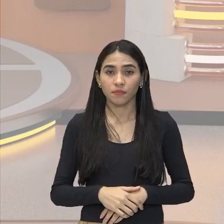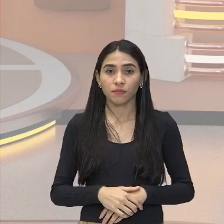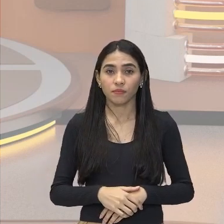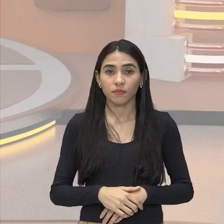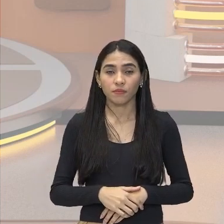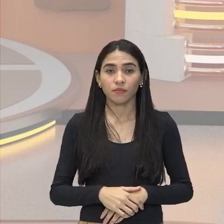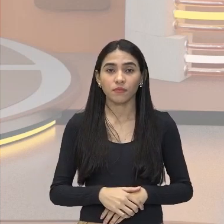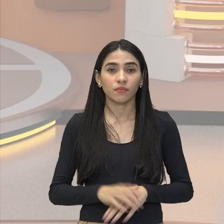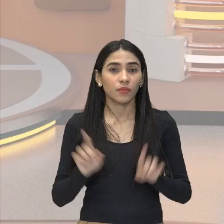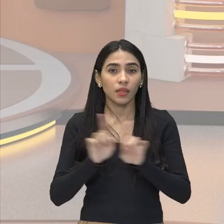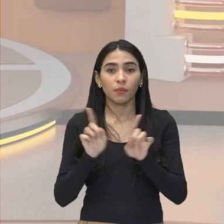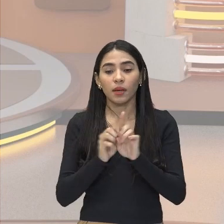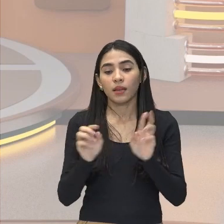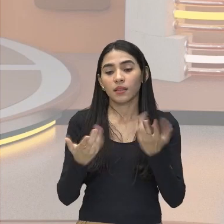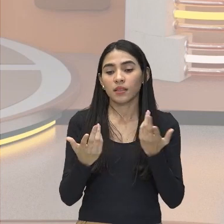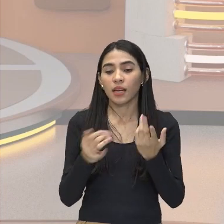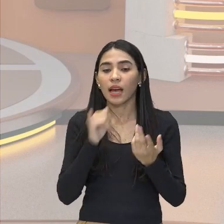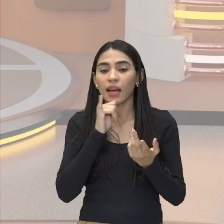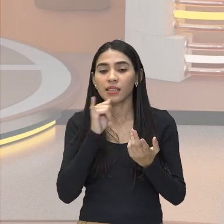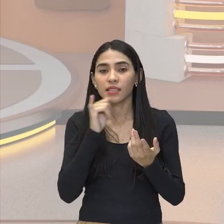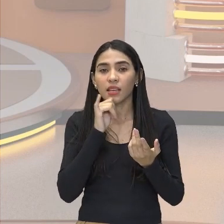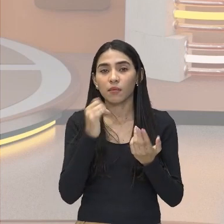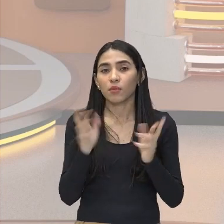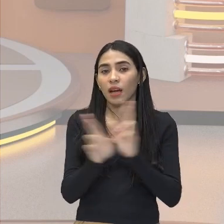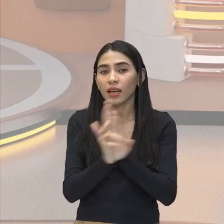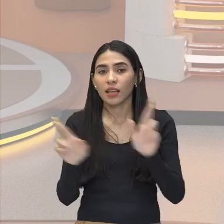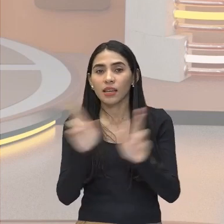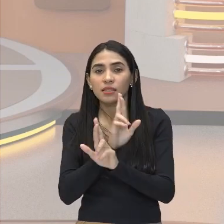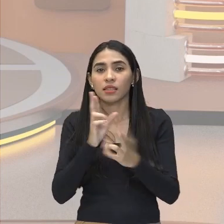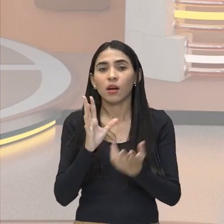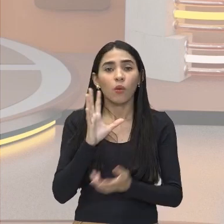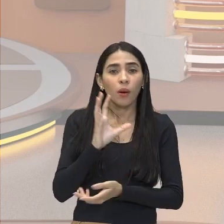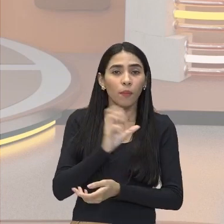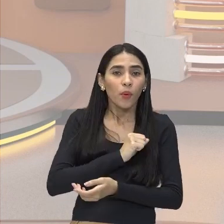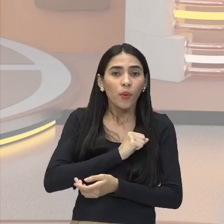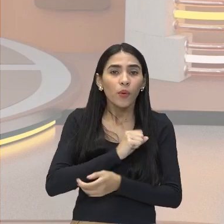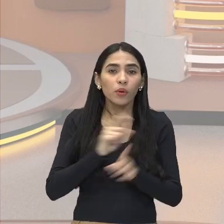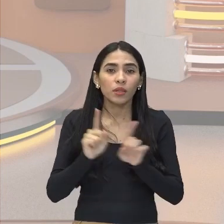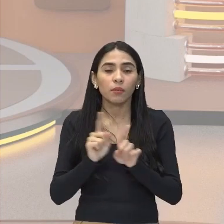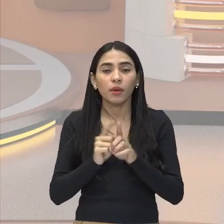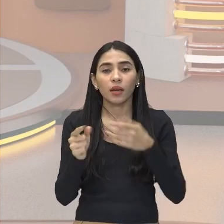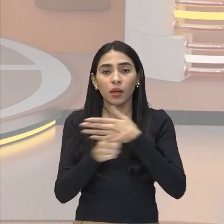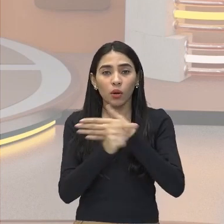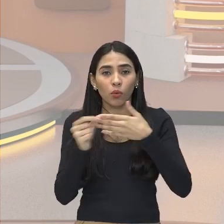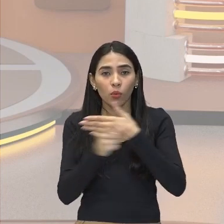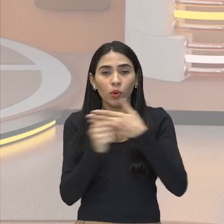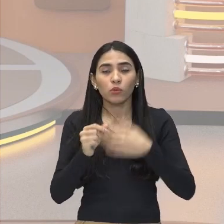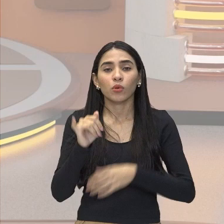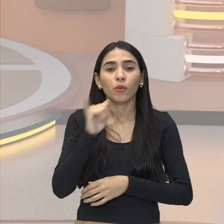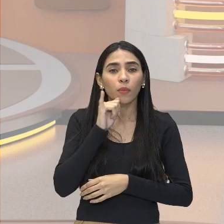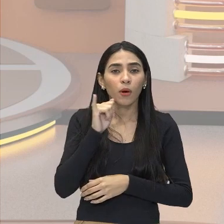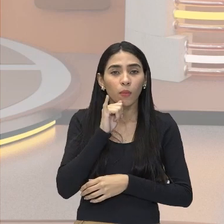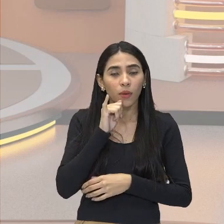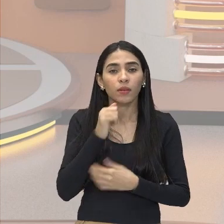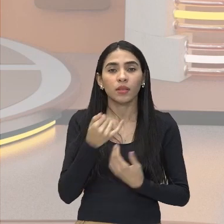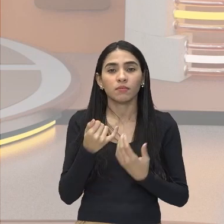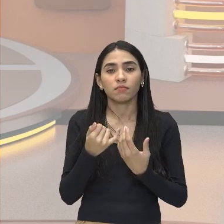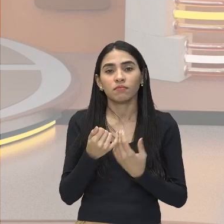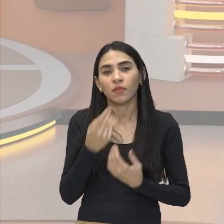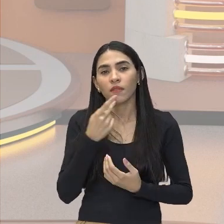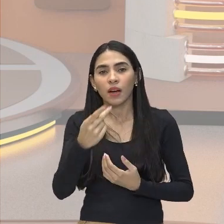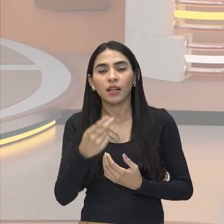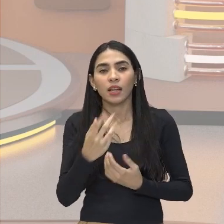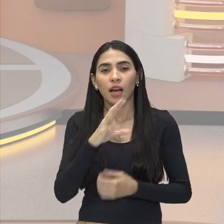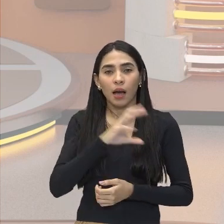para relacionamento, para a relação, para o amor, como o Bauman fala, o amor líquido que existe hoje. É isso daí